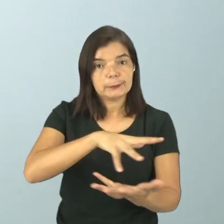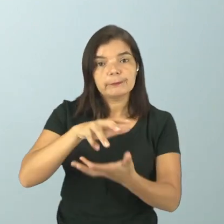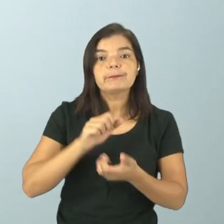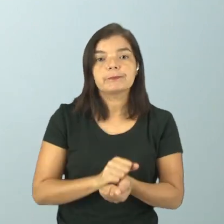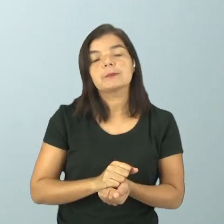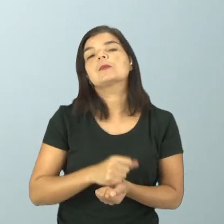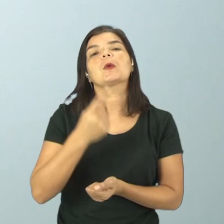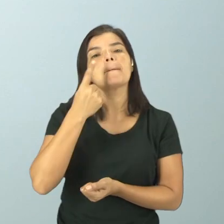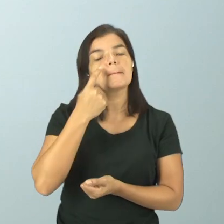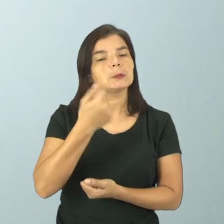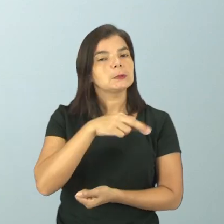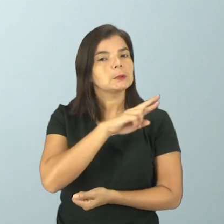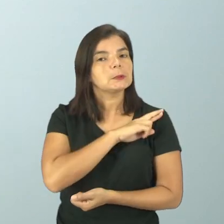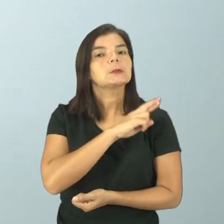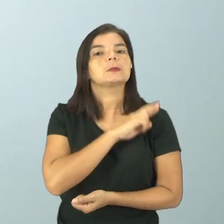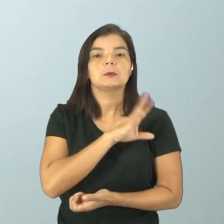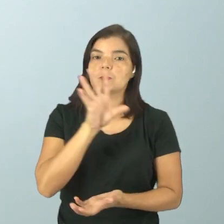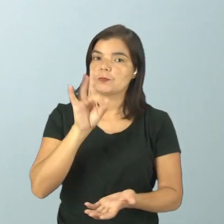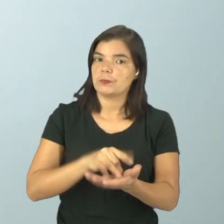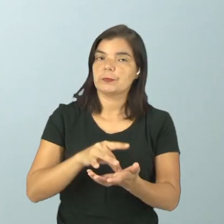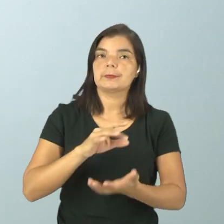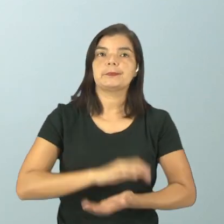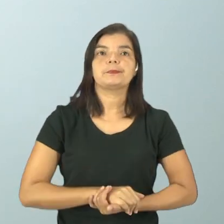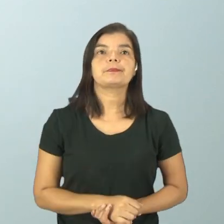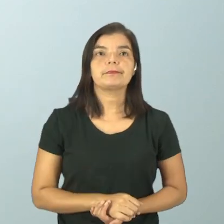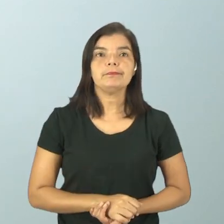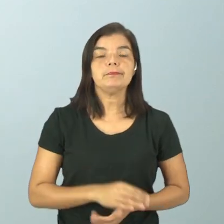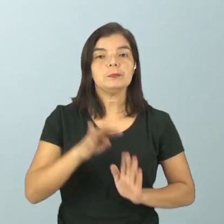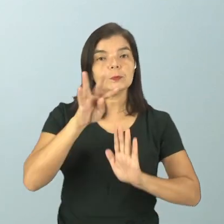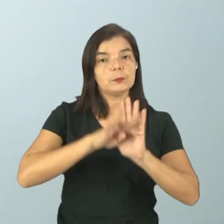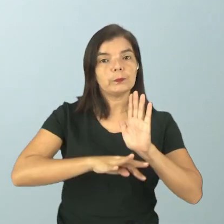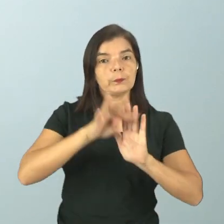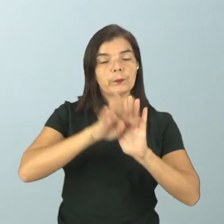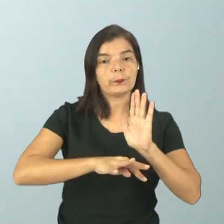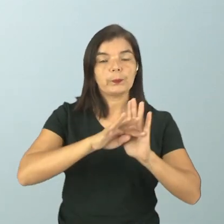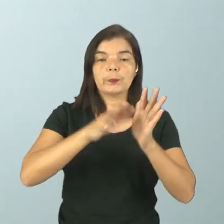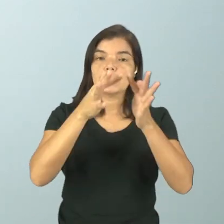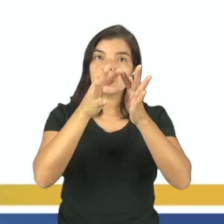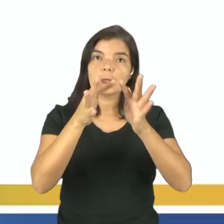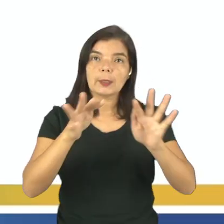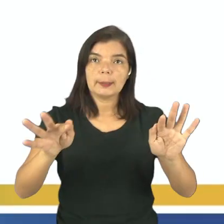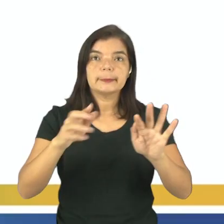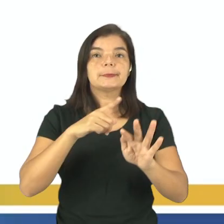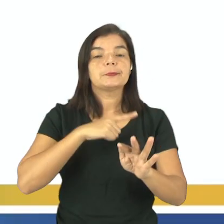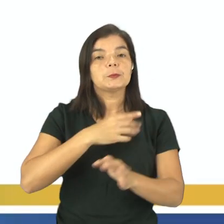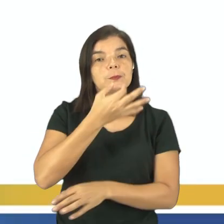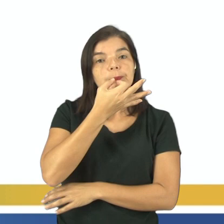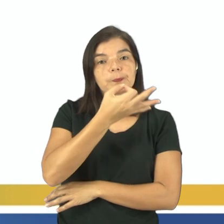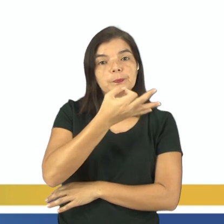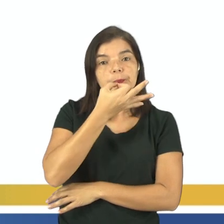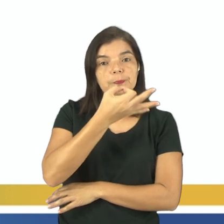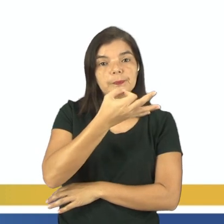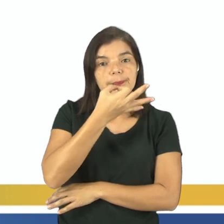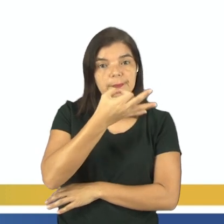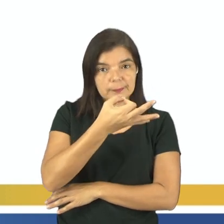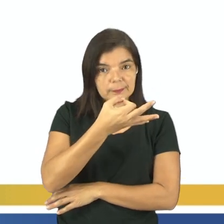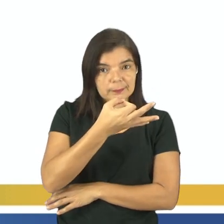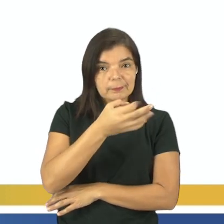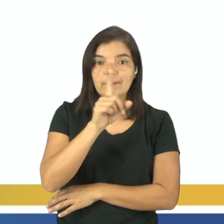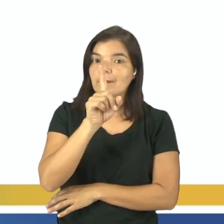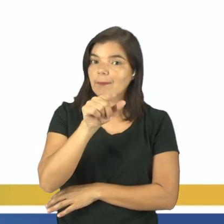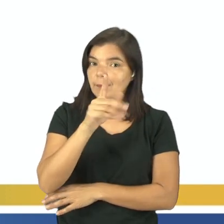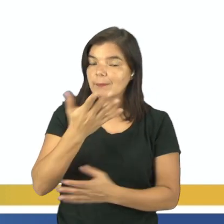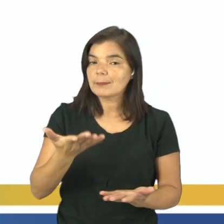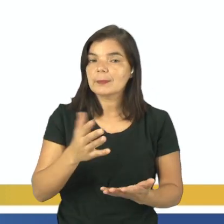Então, a gente tem que ter responsabilidade mesmo. Nesse texto, a frase que contém uma